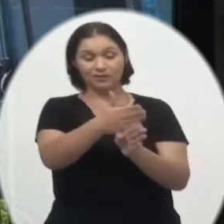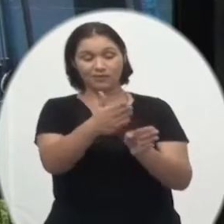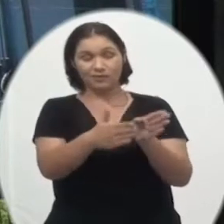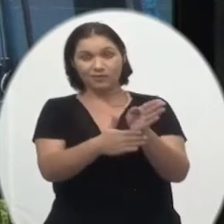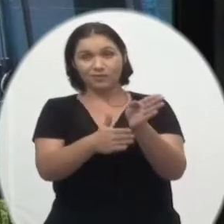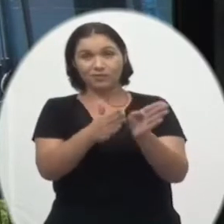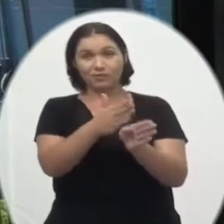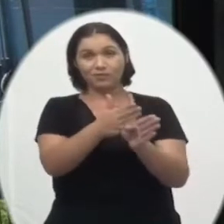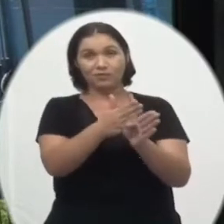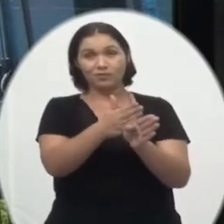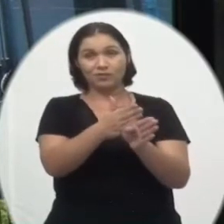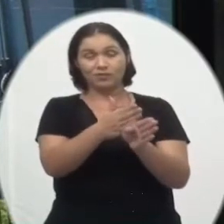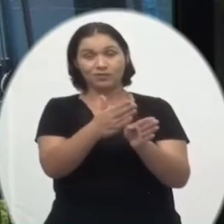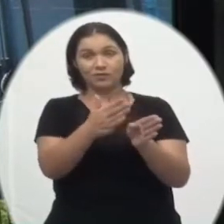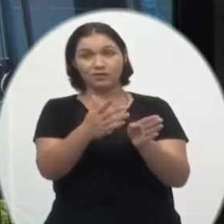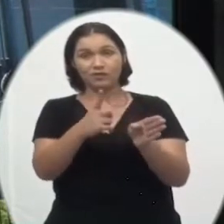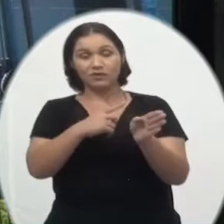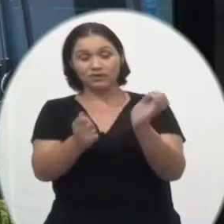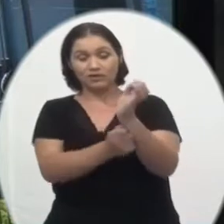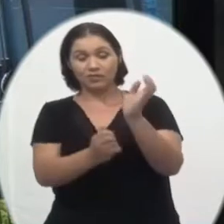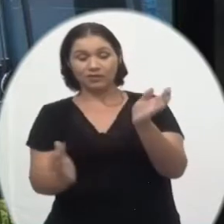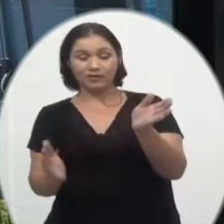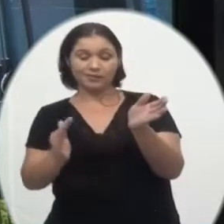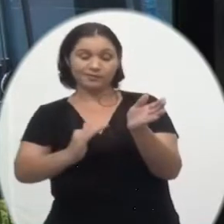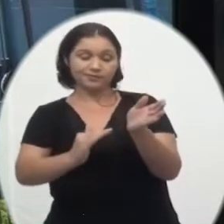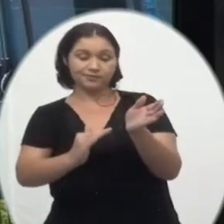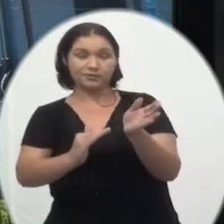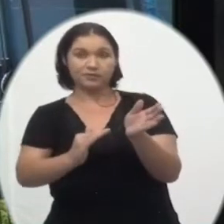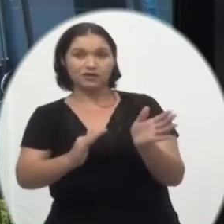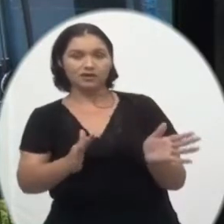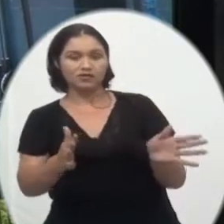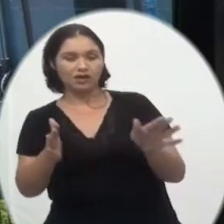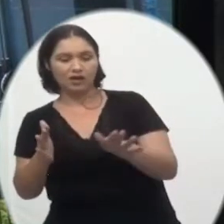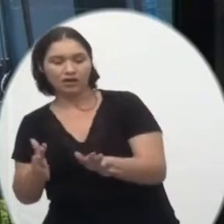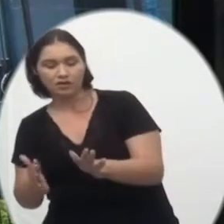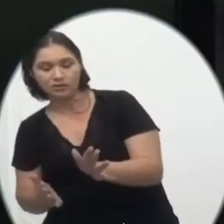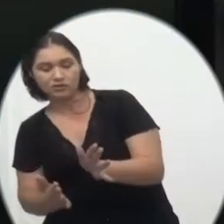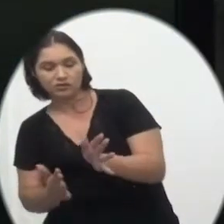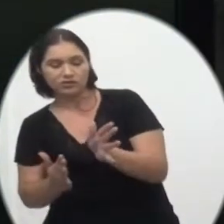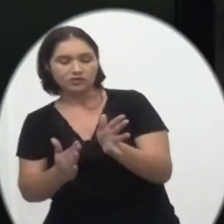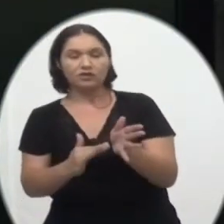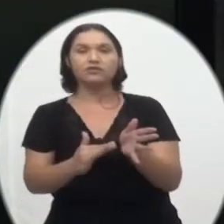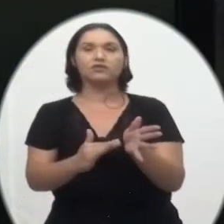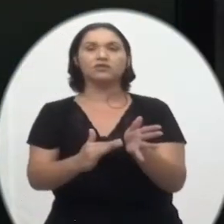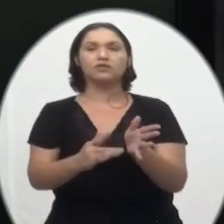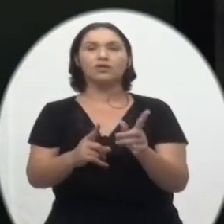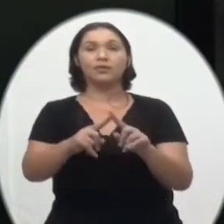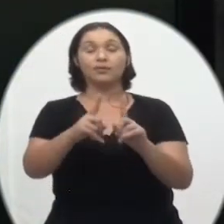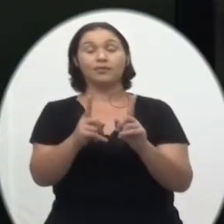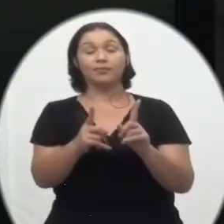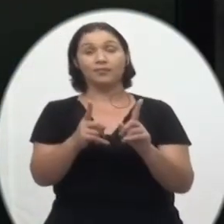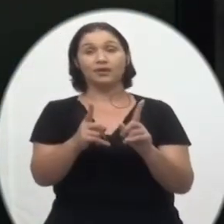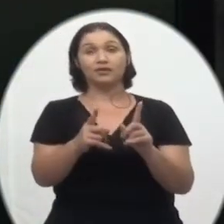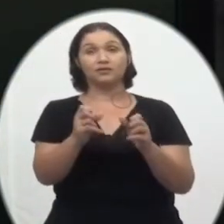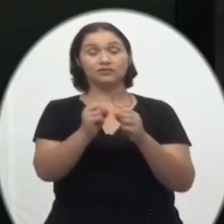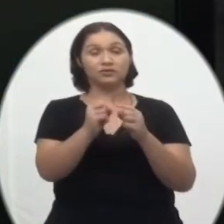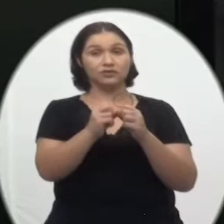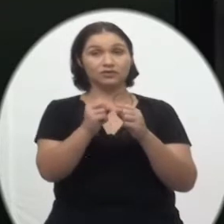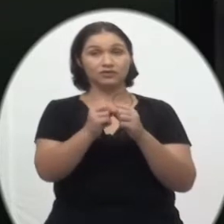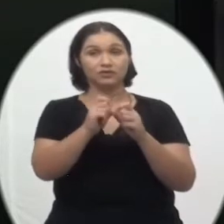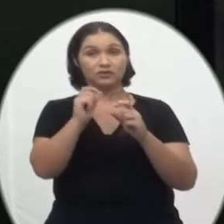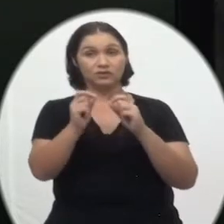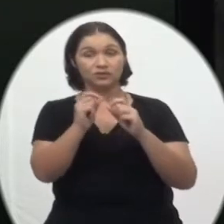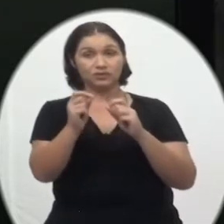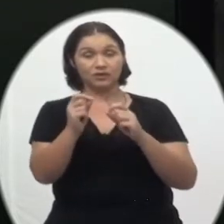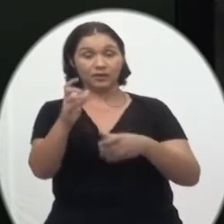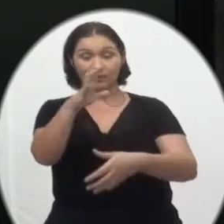ali. Ele já caiu, foi levantado, e aquele muro ali foi feito uma